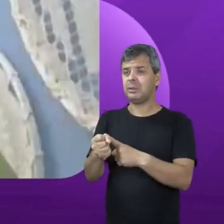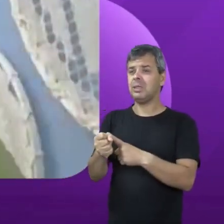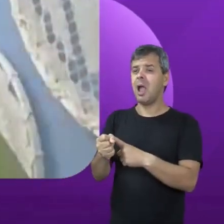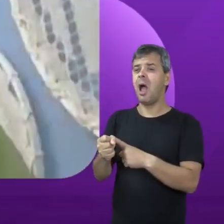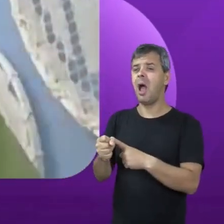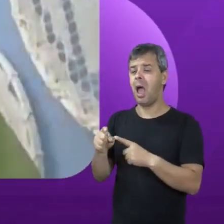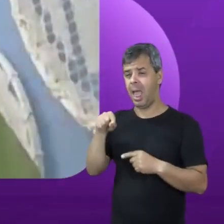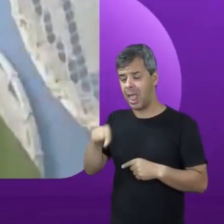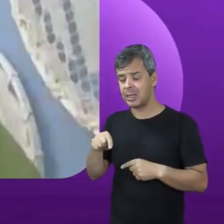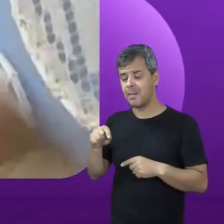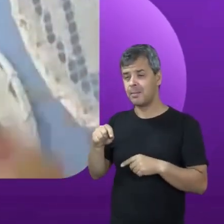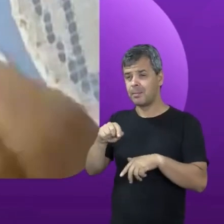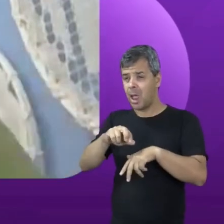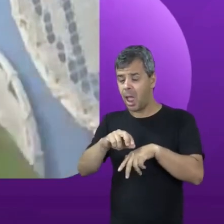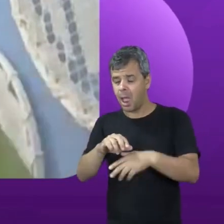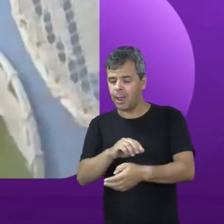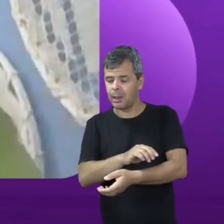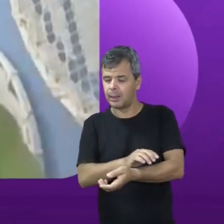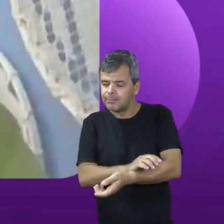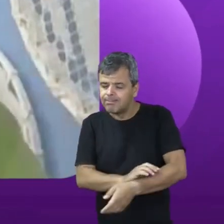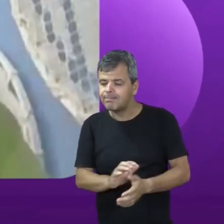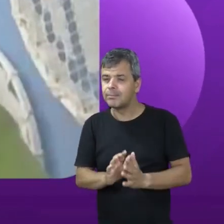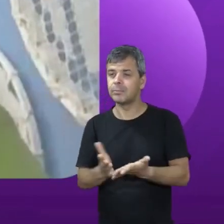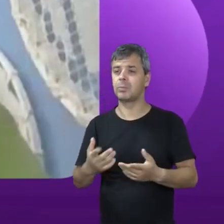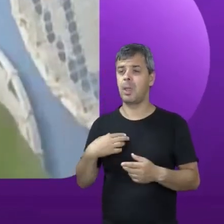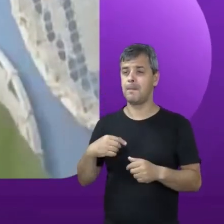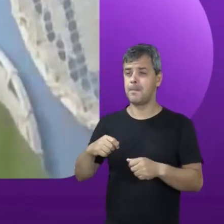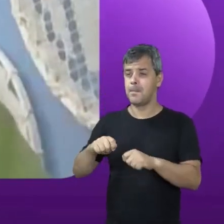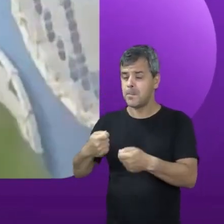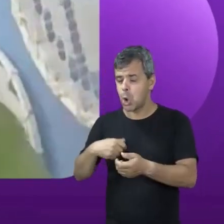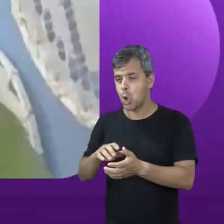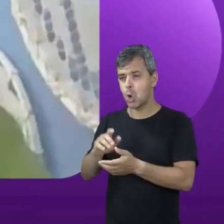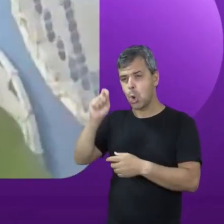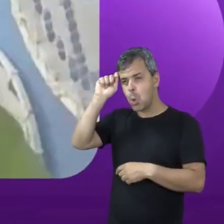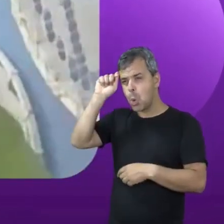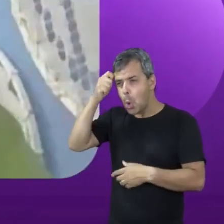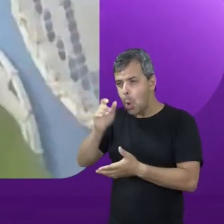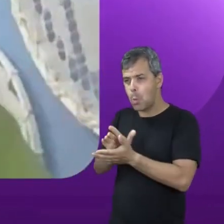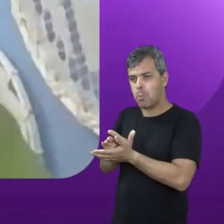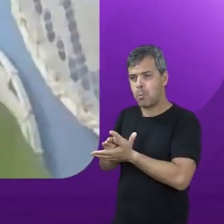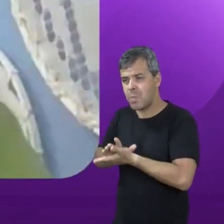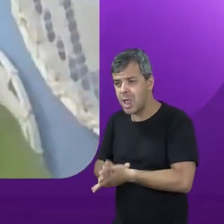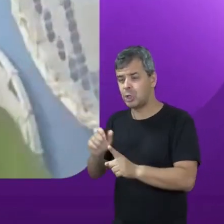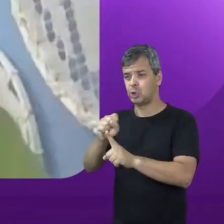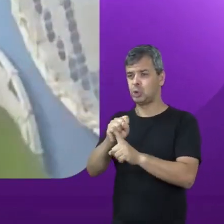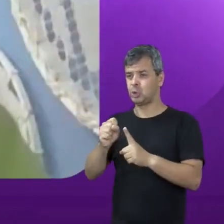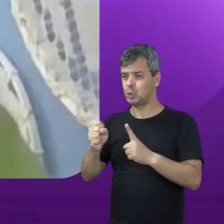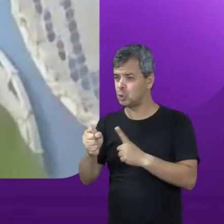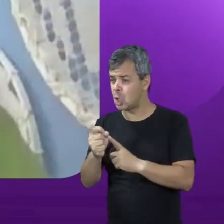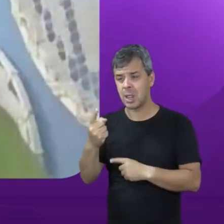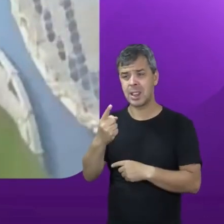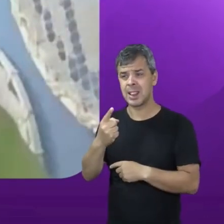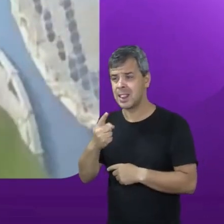racializada, esta política que vai enfrentar, né, um racismo estrutural, né, de uma sociedade que